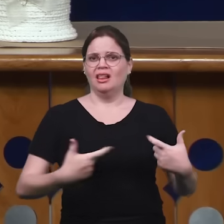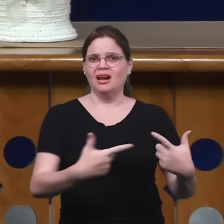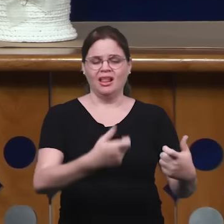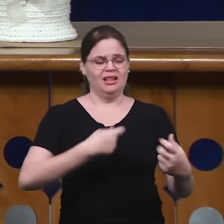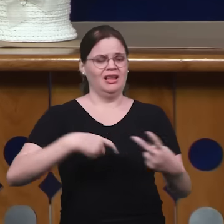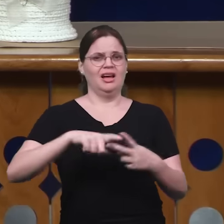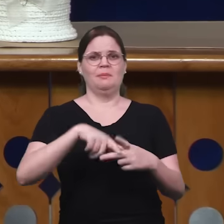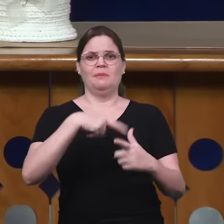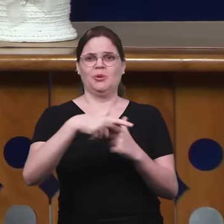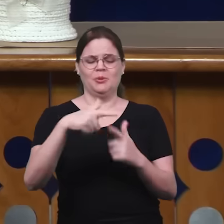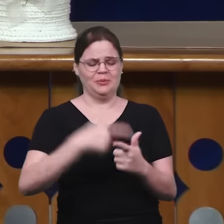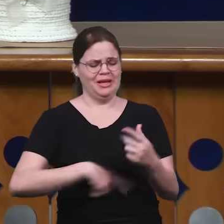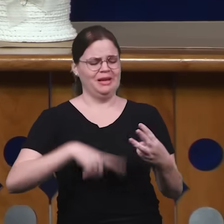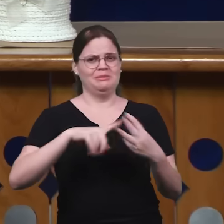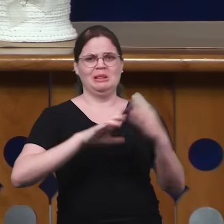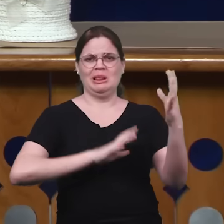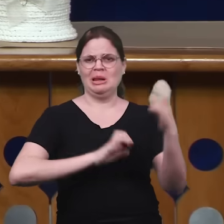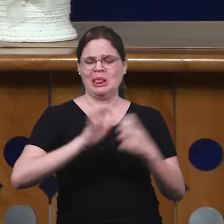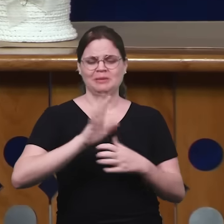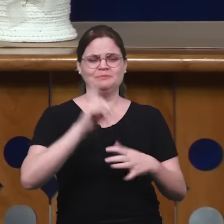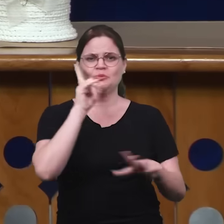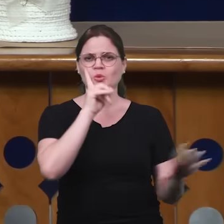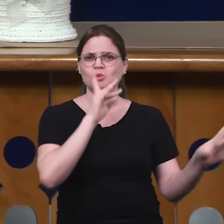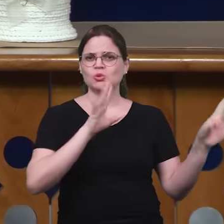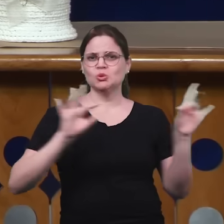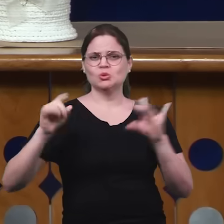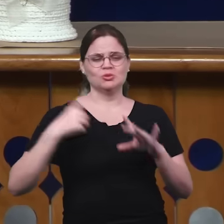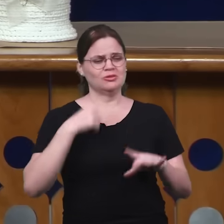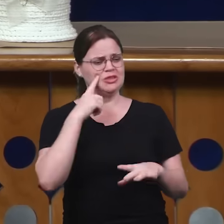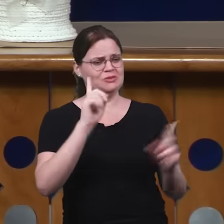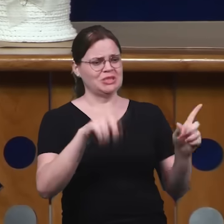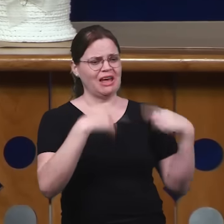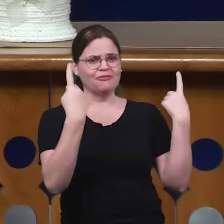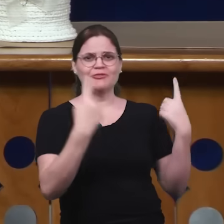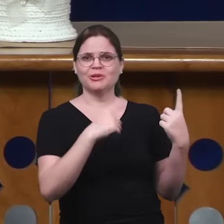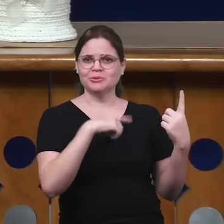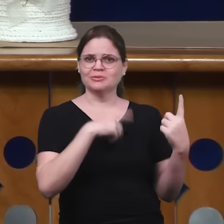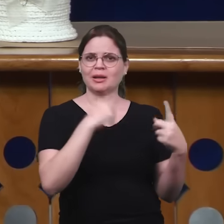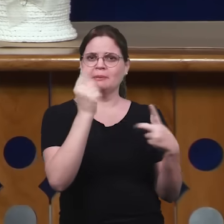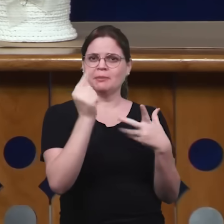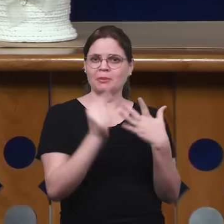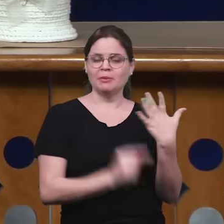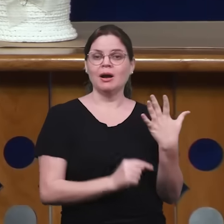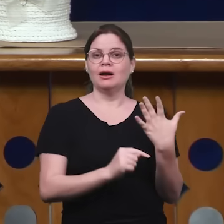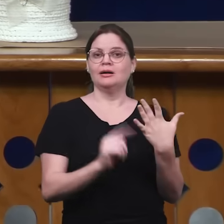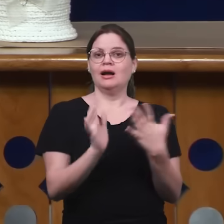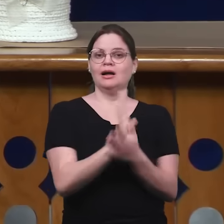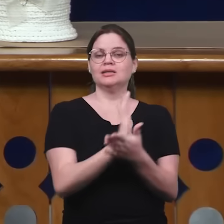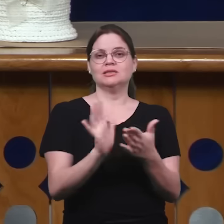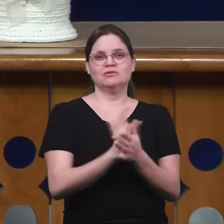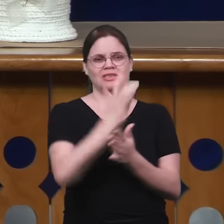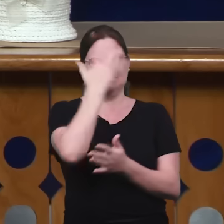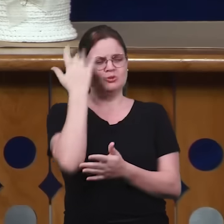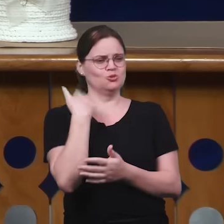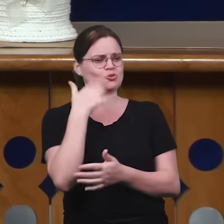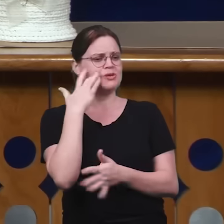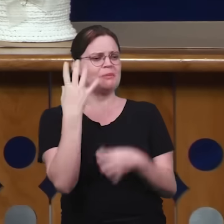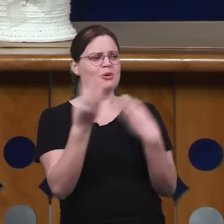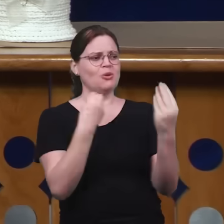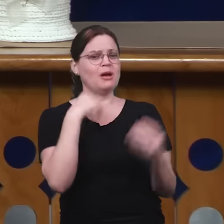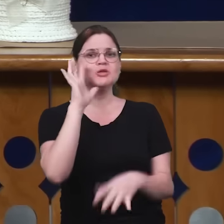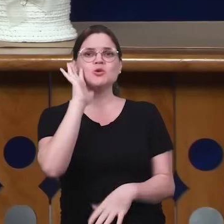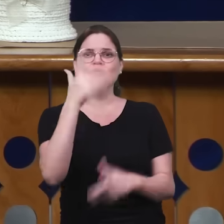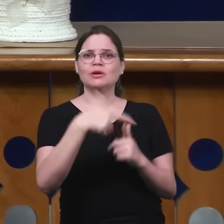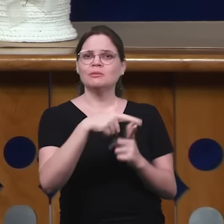cercam a cada dia, né? A cada dia nós estamos diante de desafios novos, né? Muitas vezes o homem não sabe como resolver